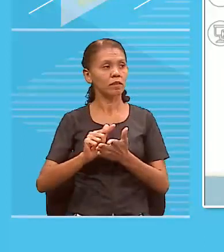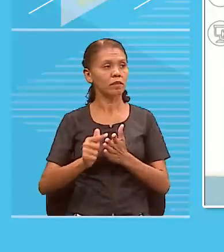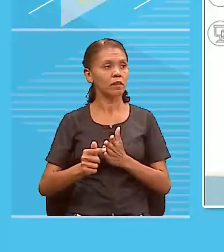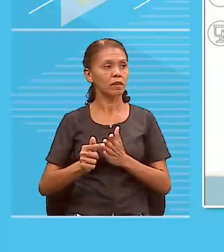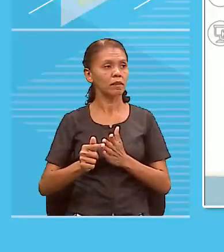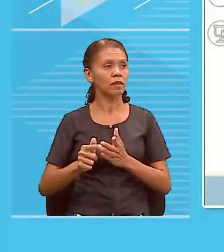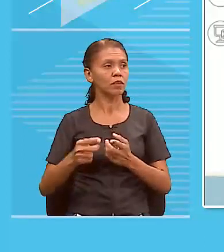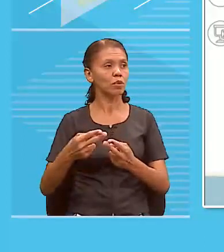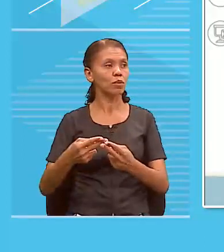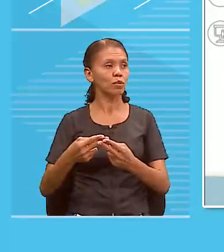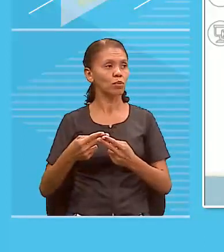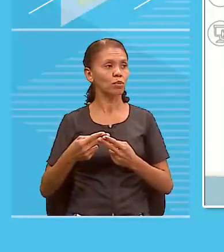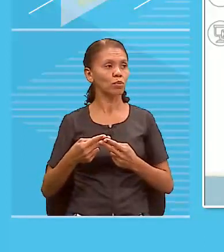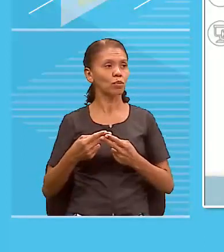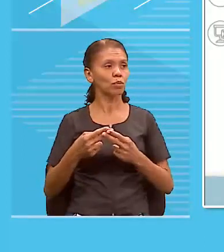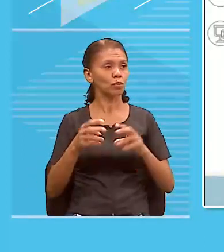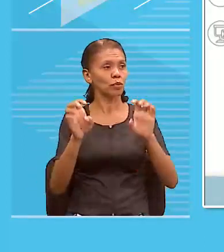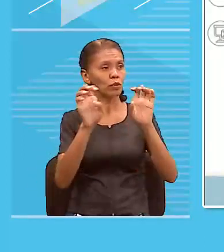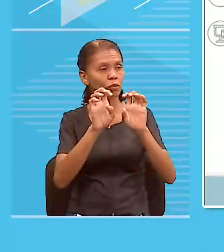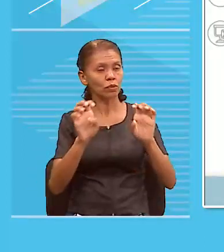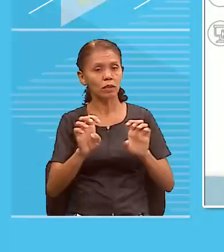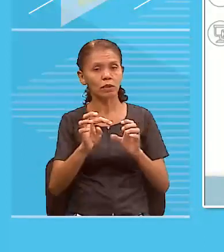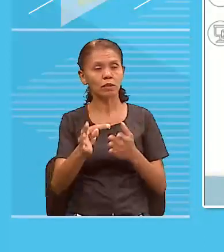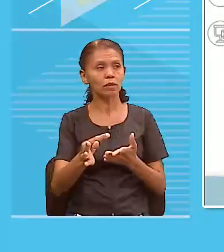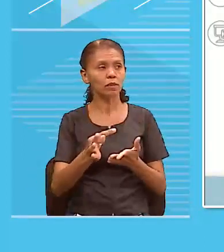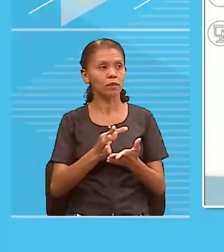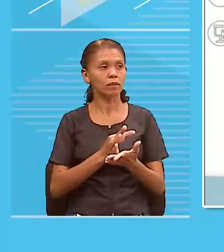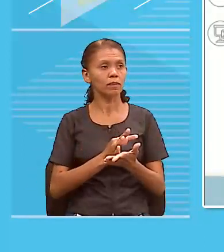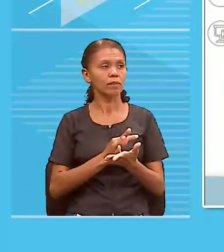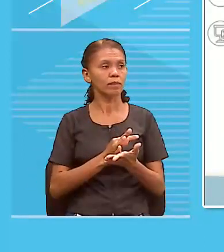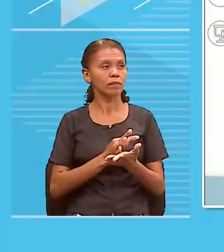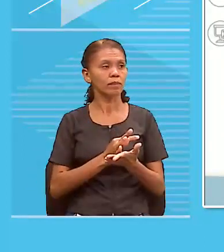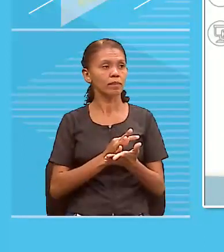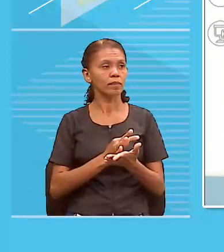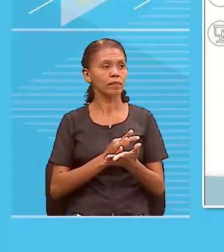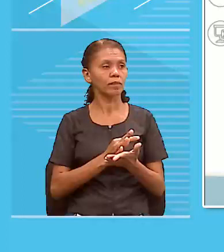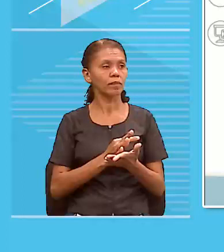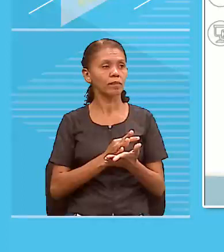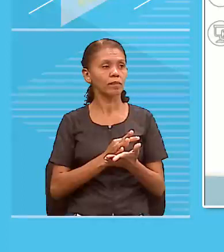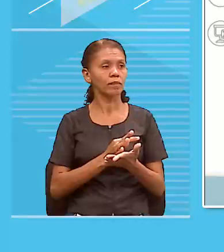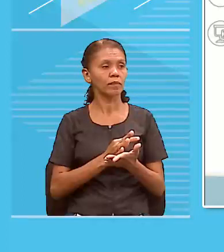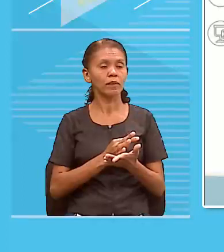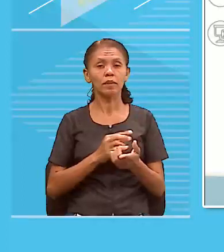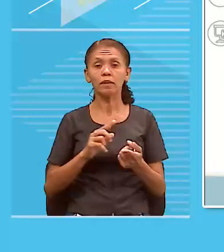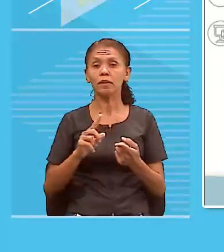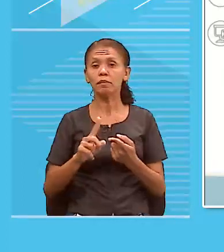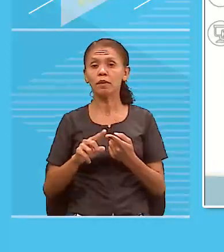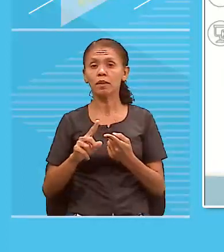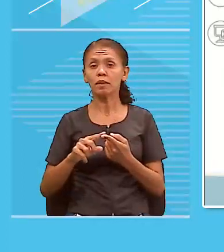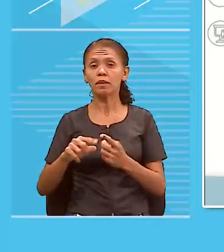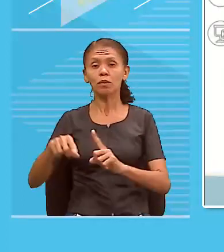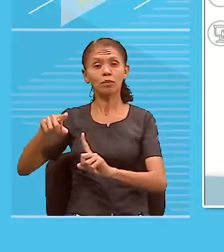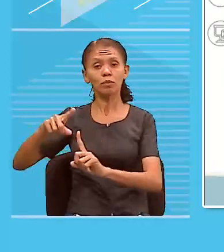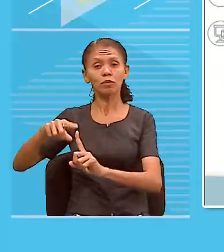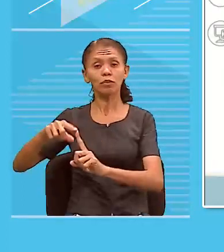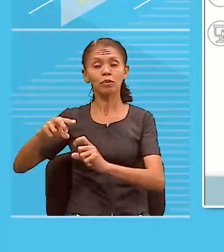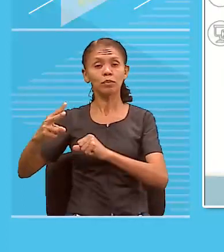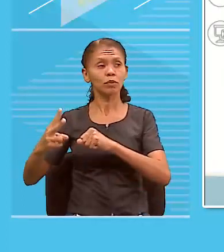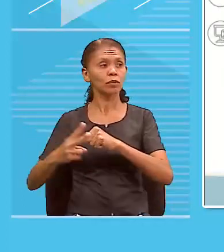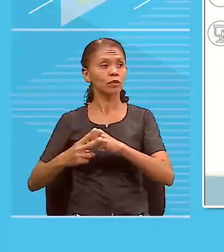elementos estruturais do texto assim como identificar o tempo verbal os verbos